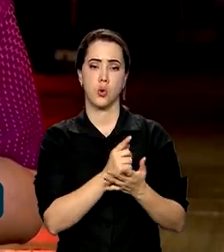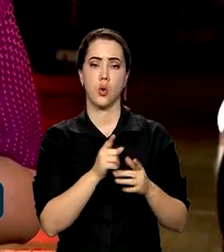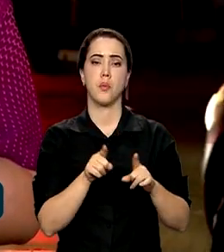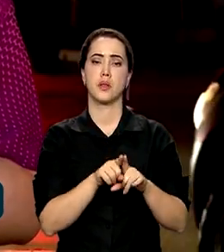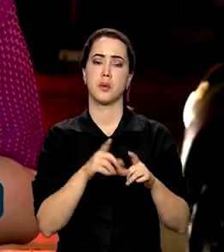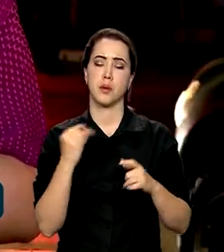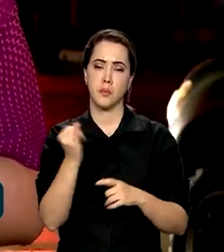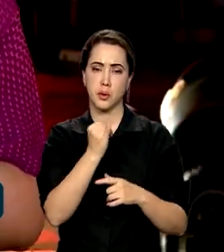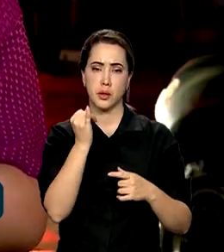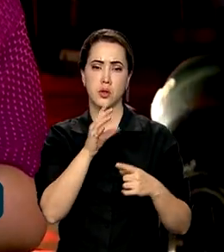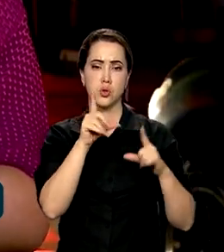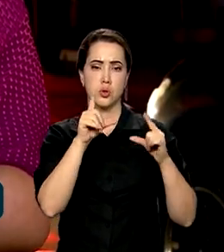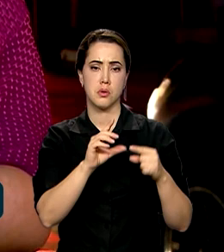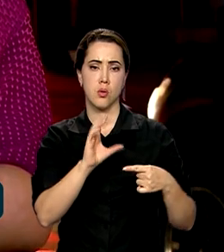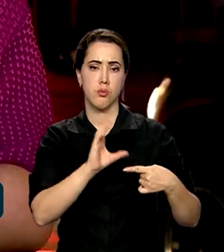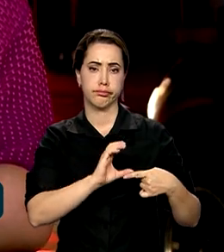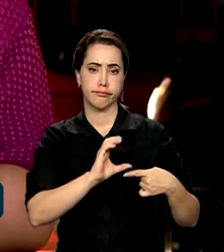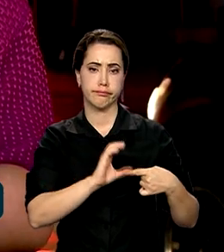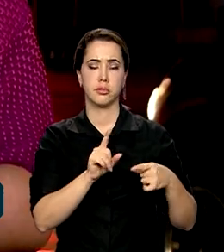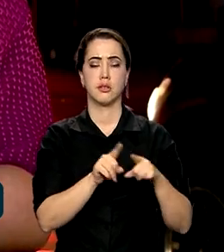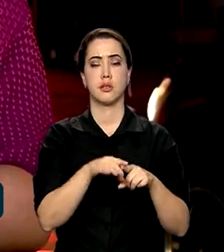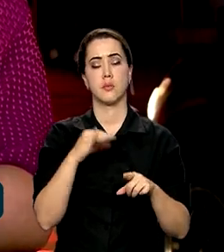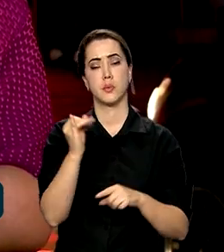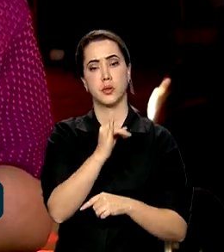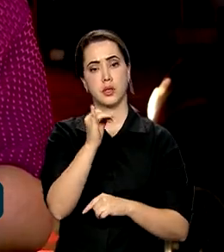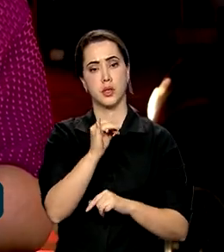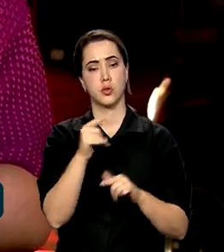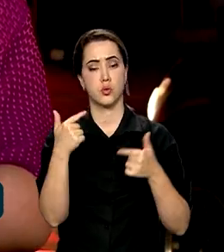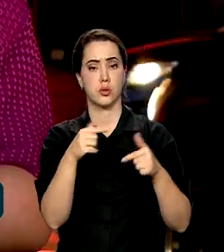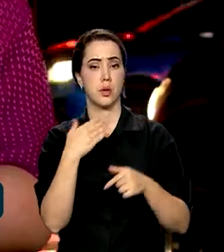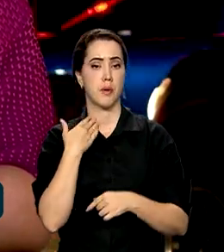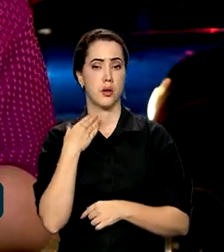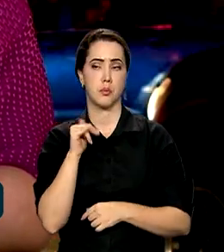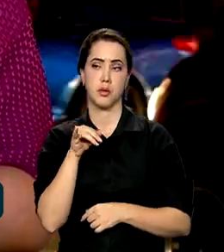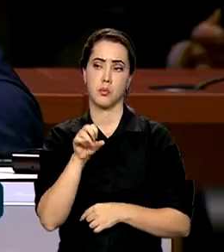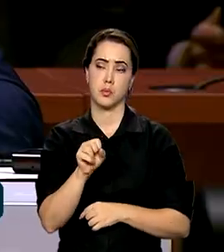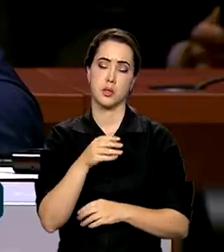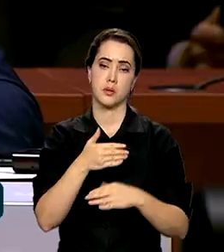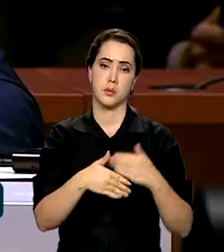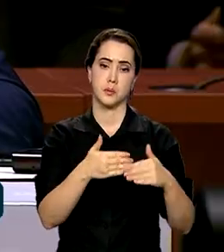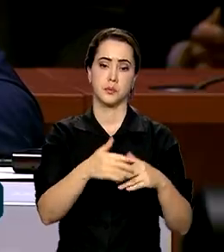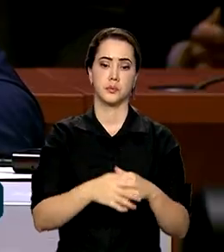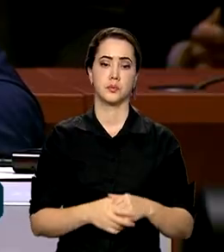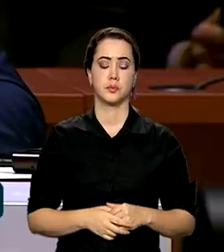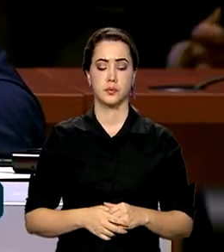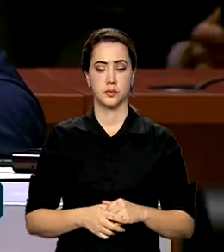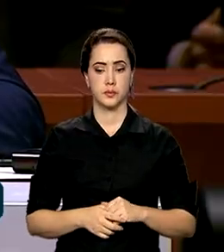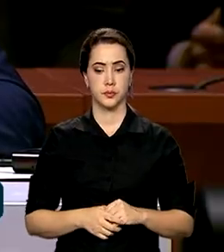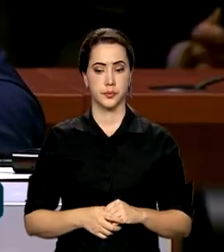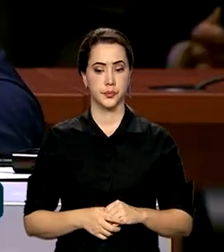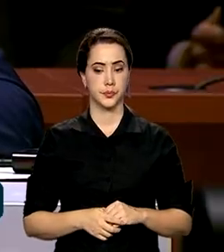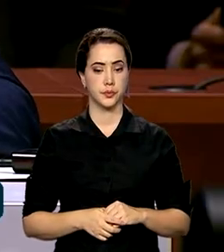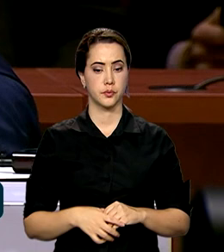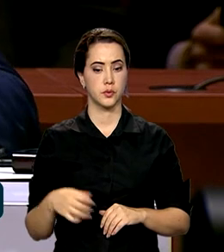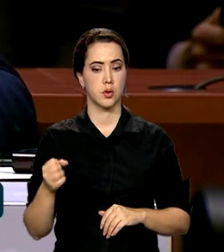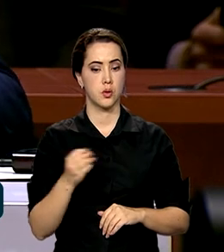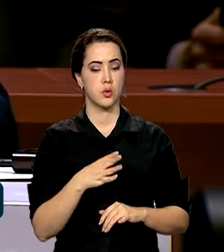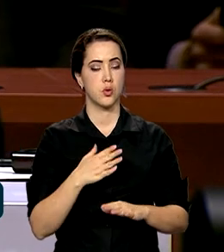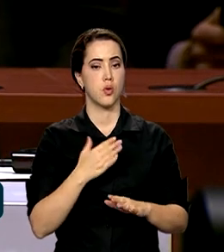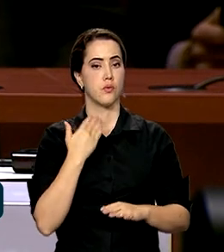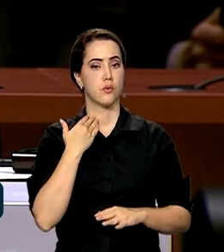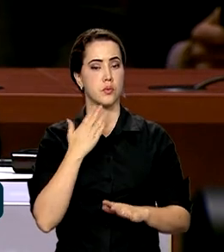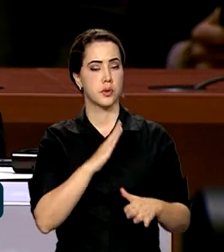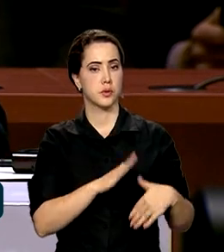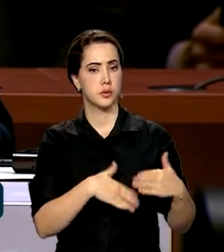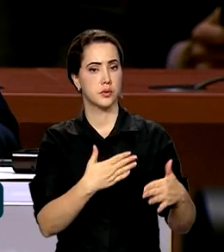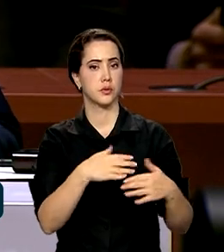das economias e ressaltou o papel do Banco do BRICS nesse processo. Por meio do novo Banco de